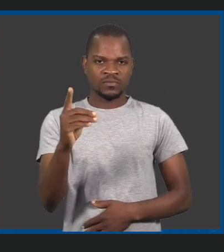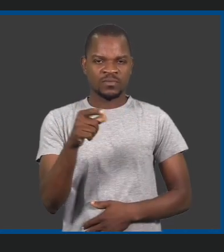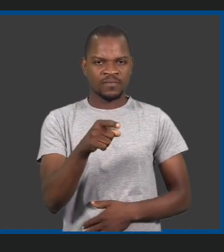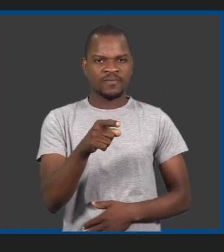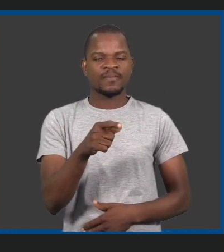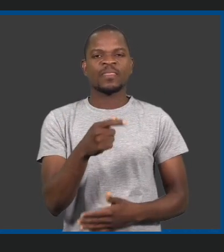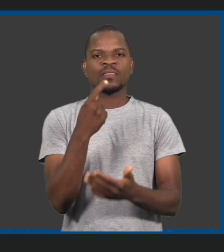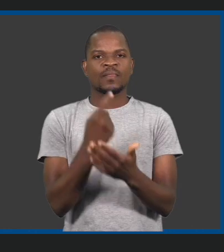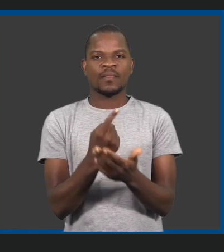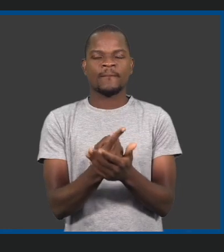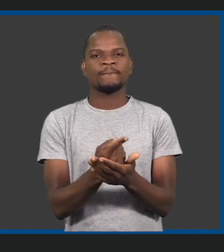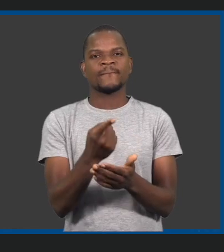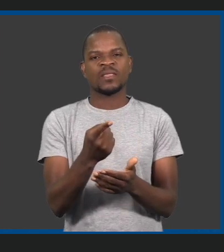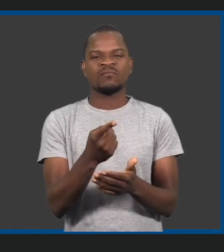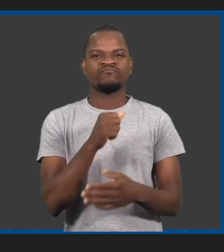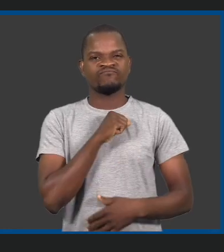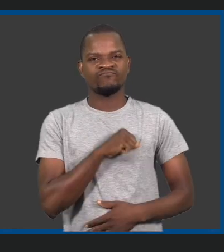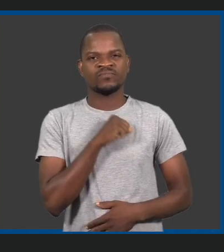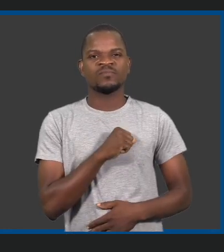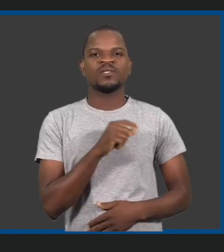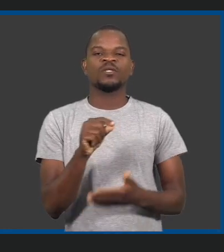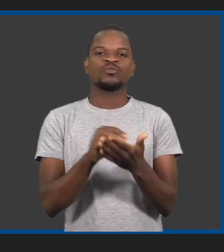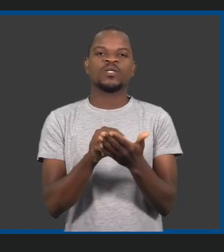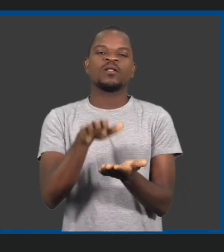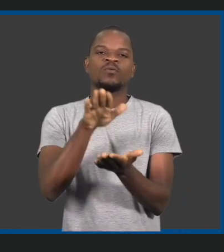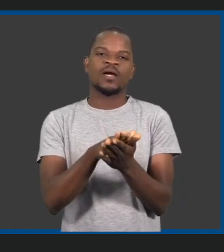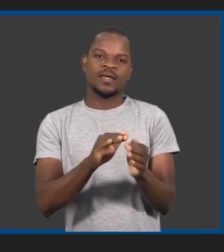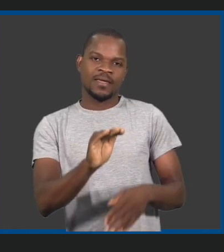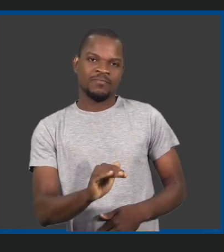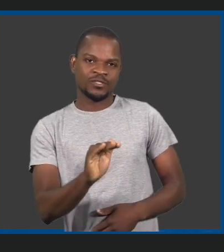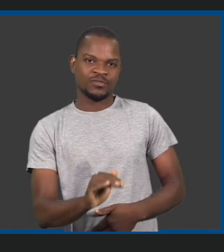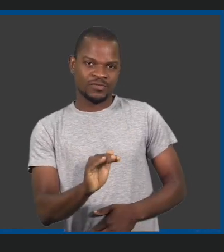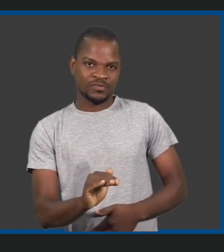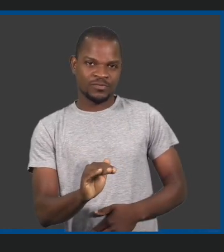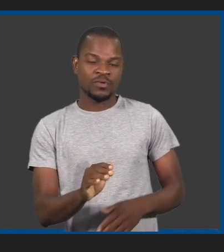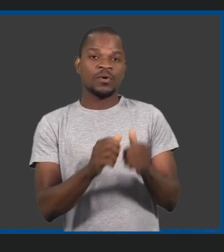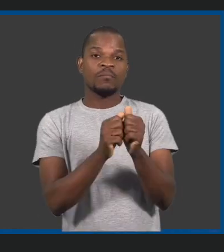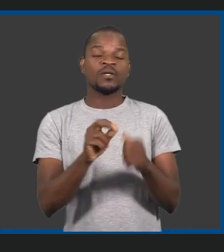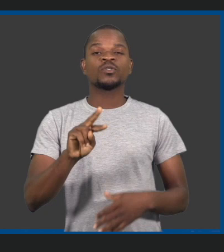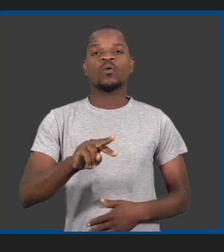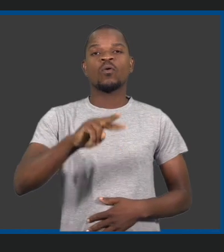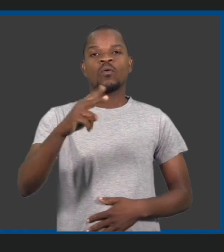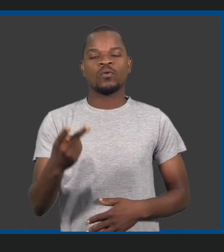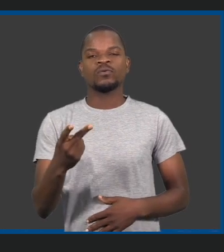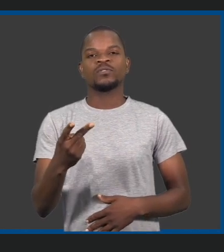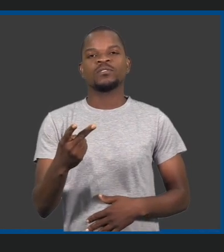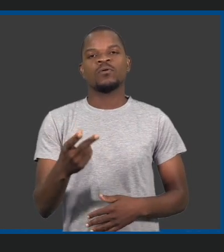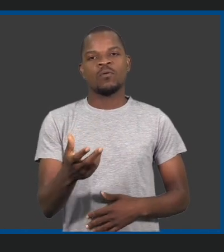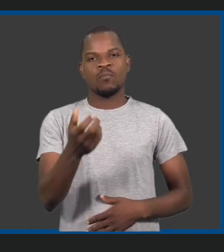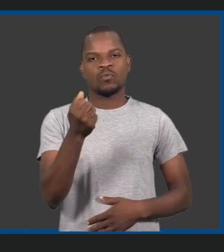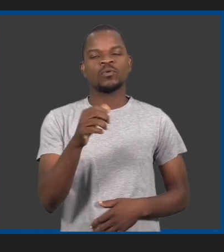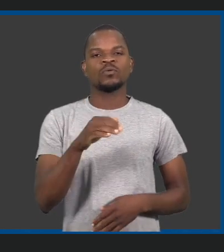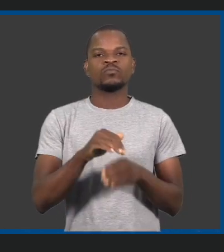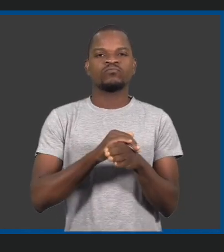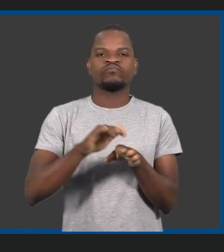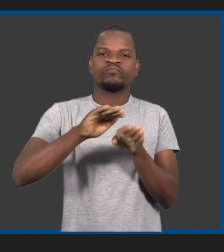redichão. Ademais, temos rampas que fazem, porque nós queremos fazer o redichão do primeiro andar, se